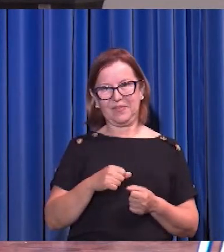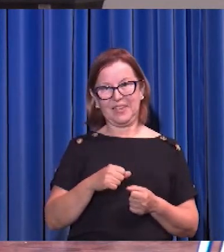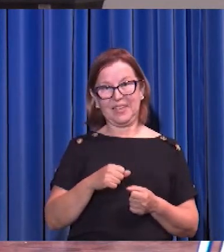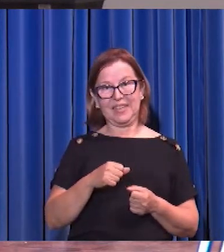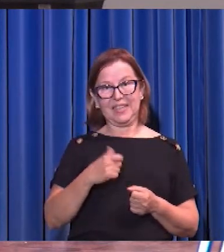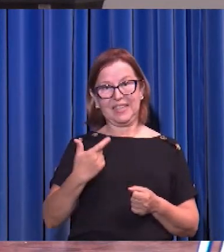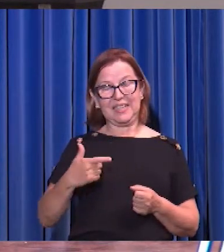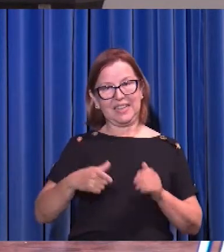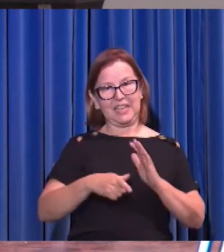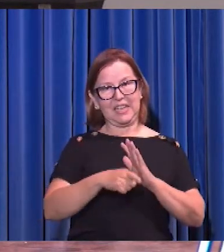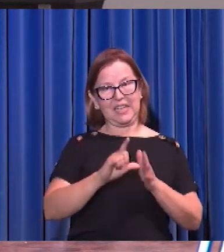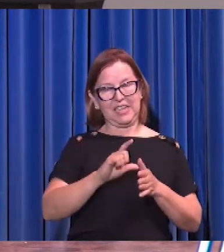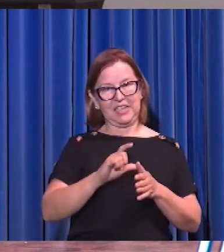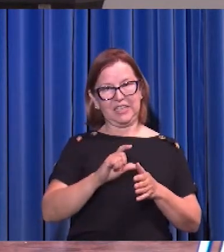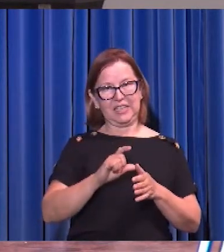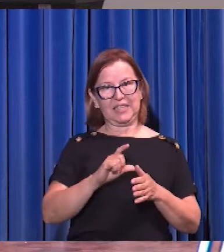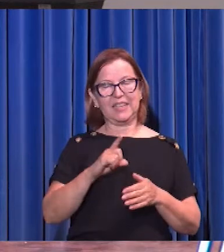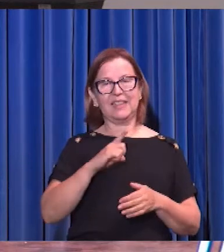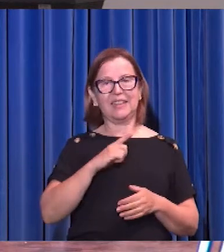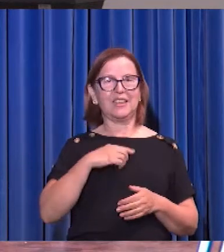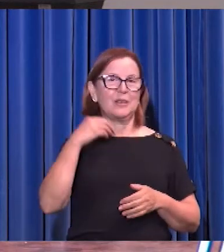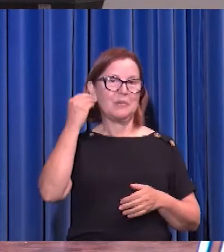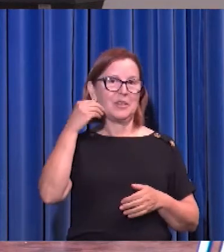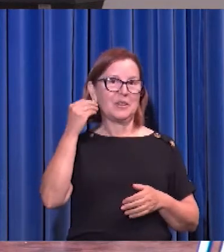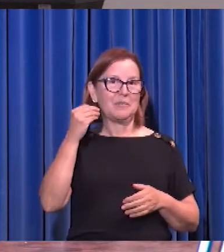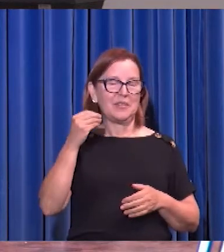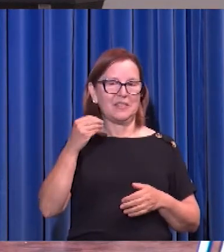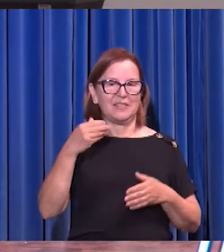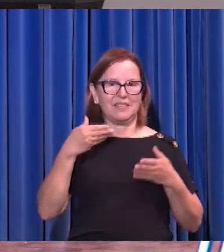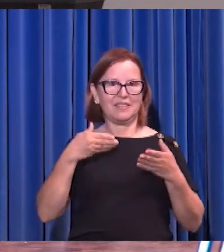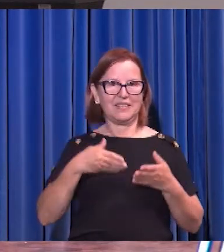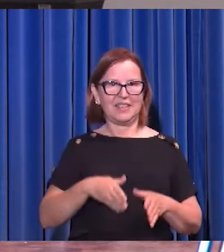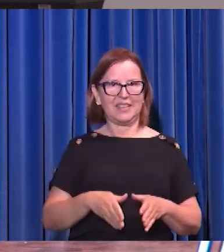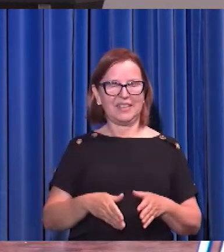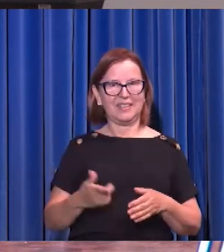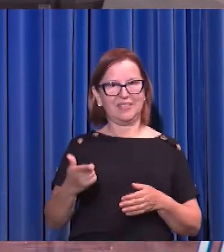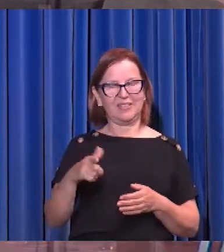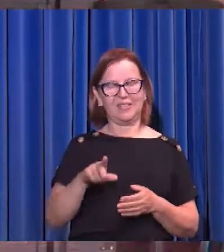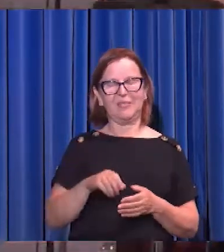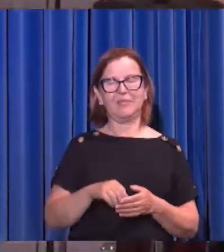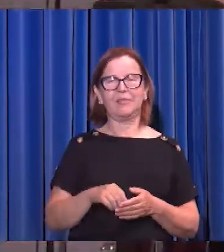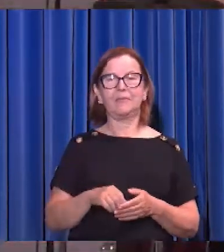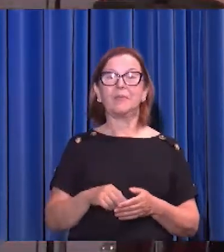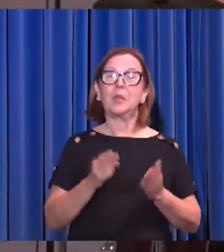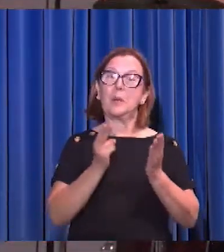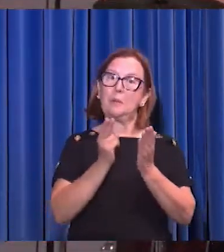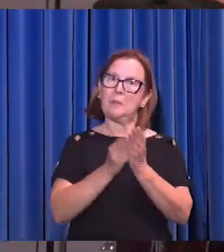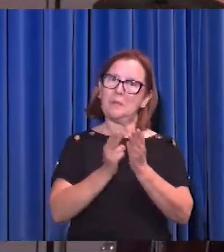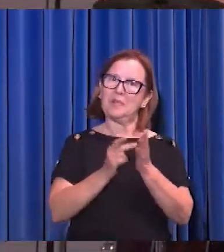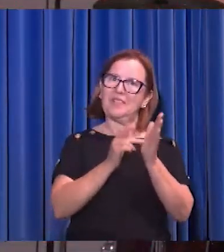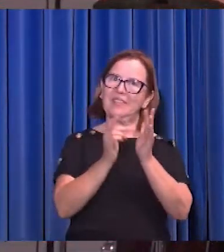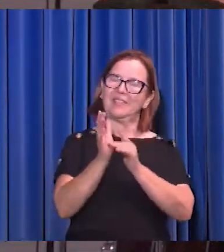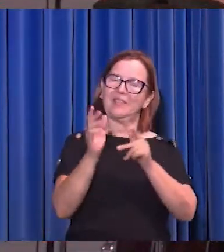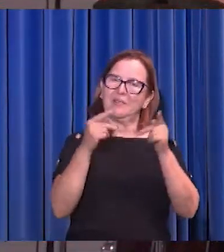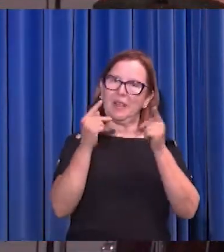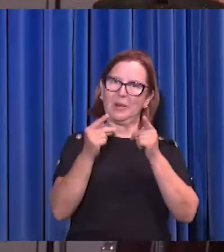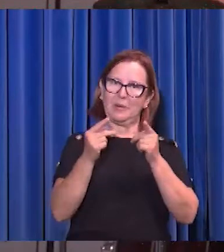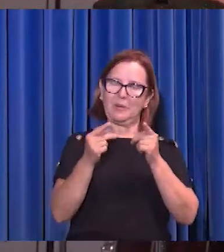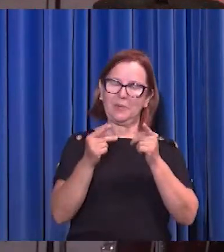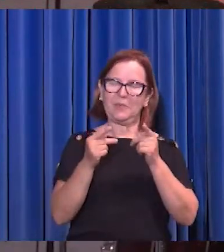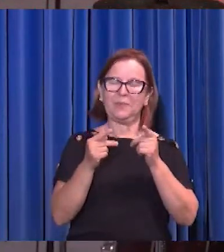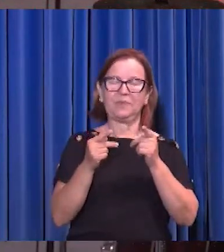de novo nascimento. Então, muito embora Jesus estivesse falando aquilo, é evidente que, para que Nicodemos